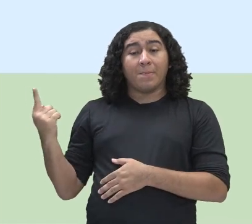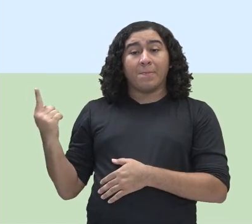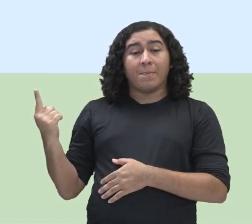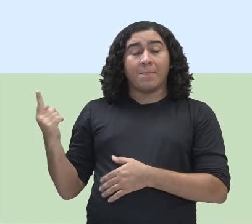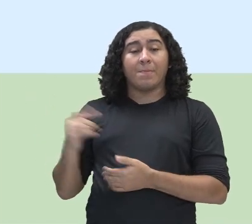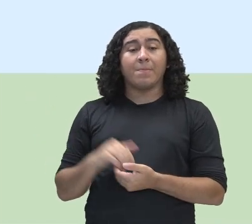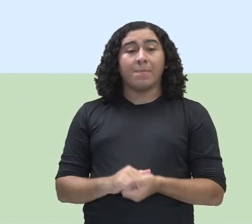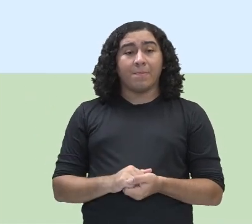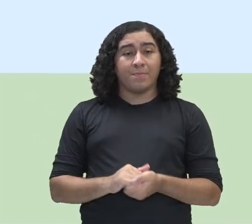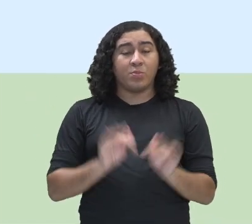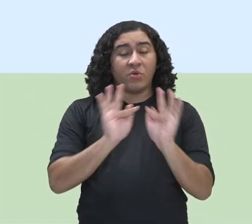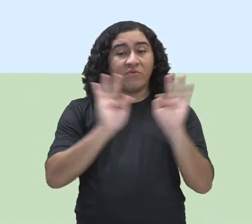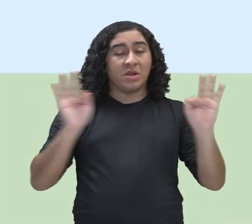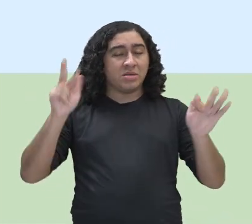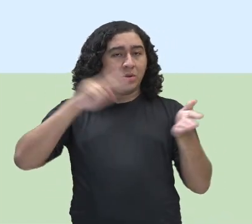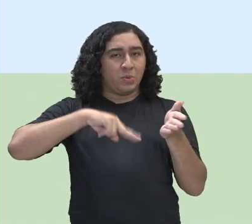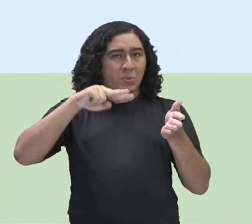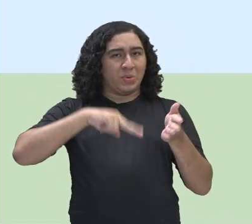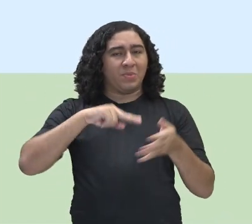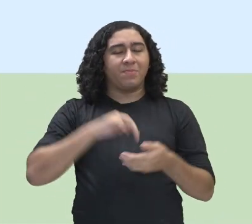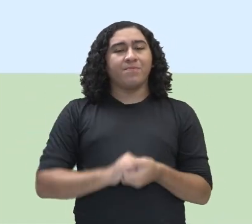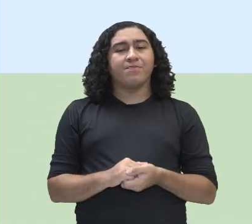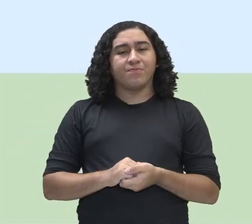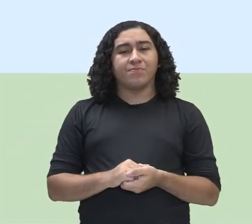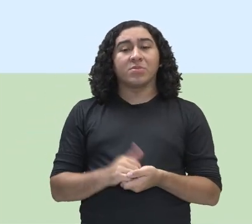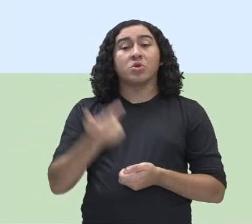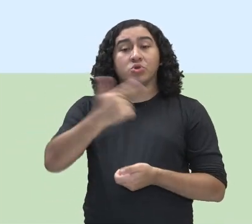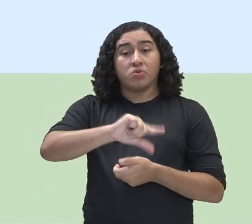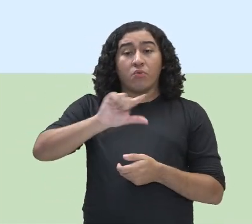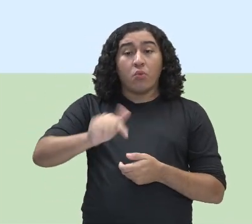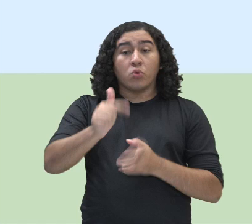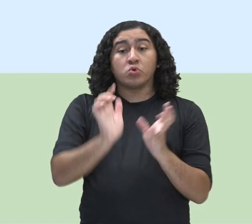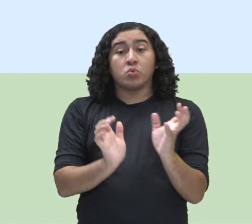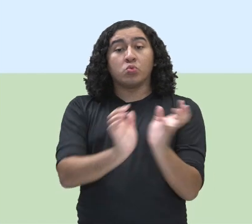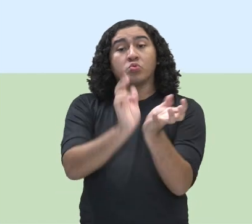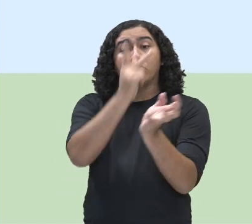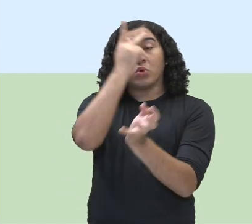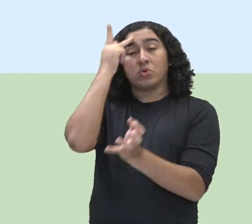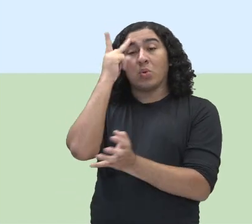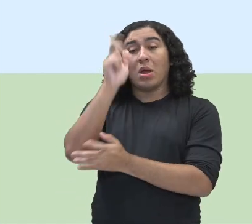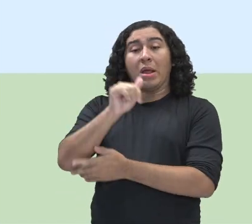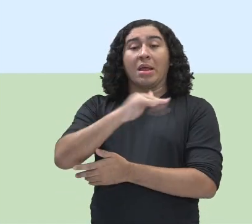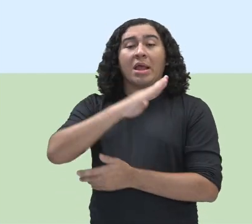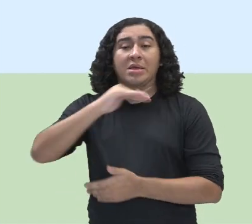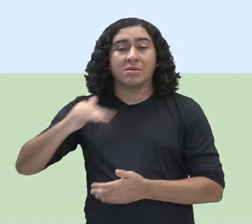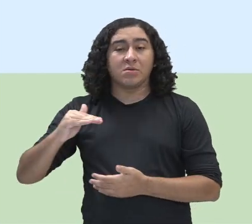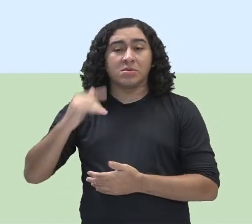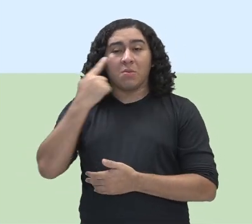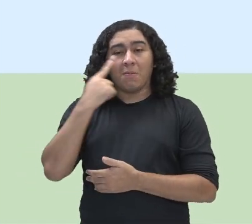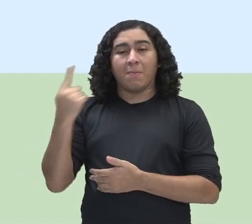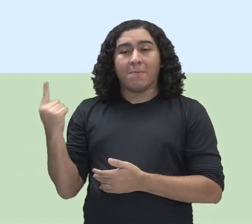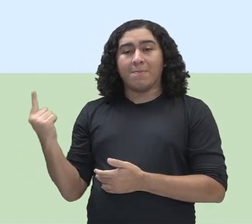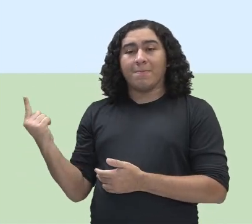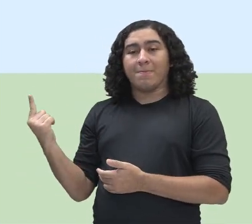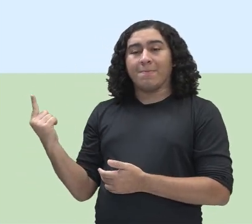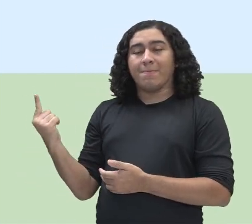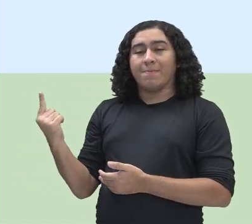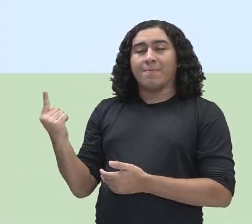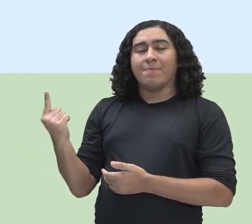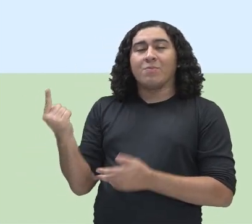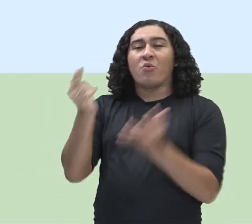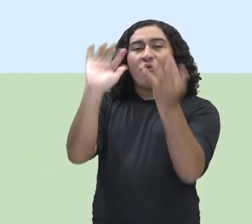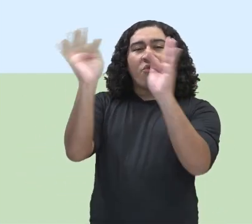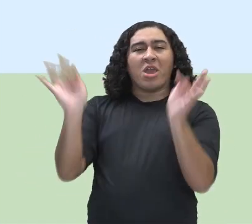These children are very happy. Então, mais um grupo, né, de pessoas aí, no caso são as crianças, elas estão muito